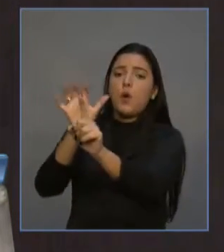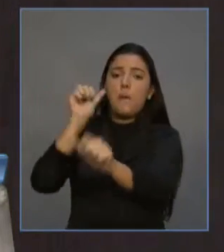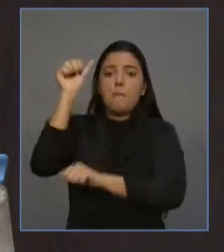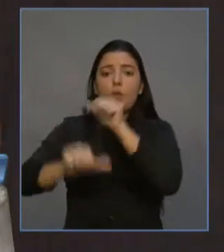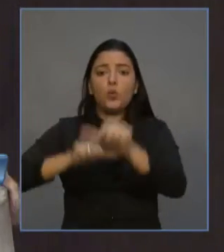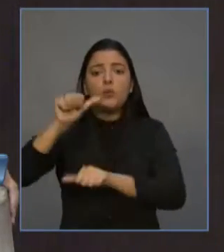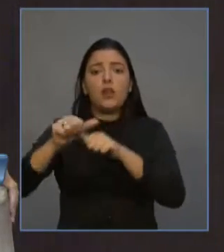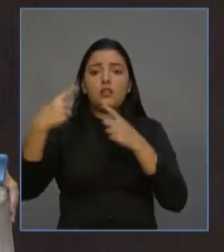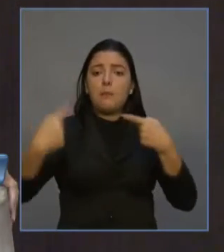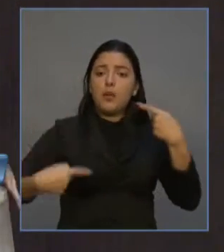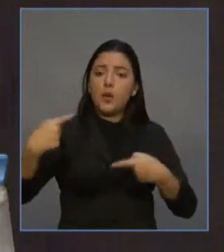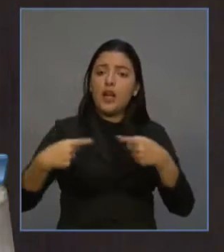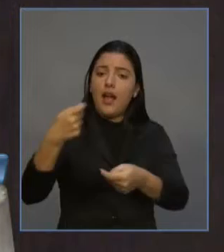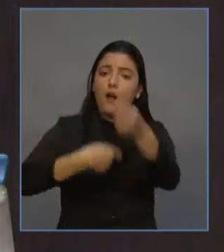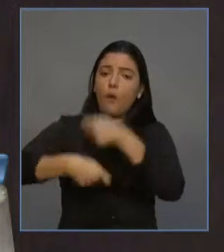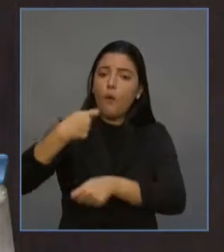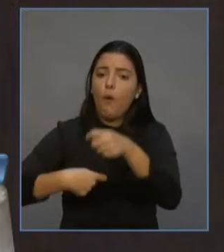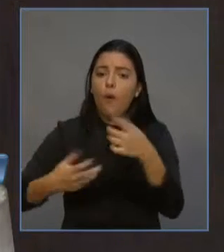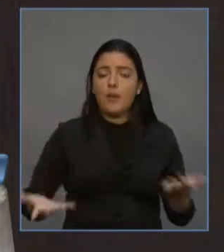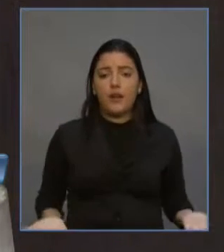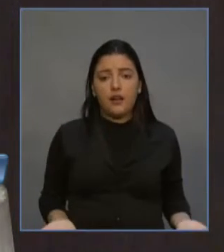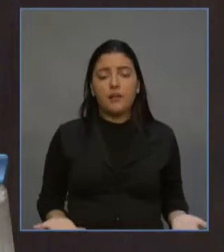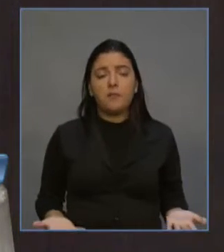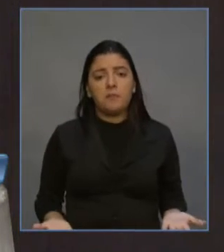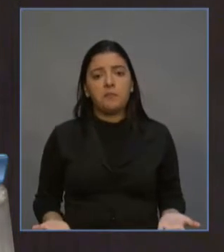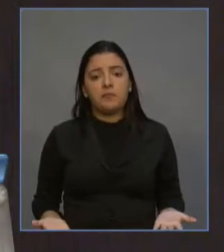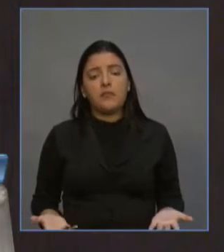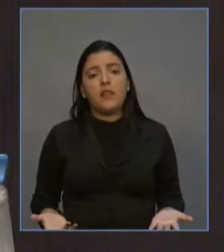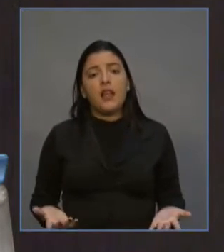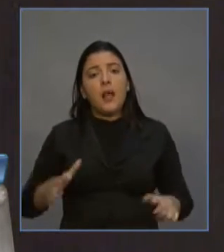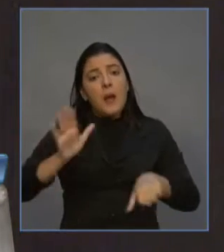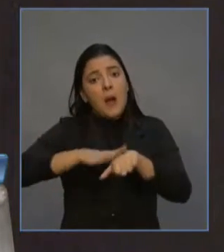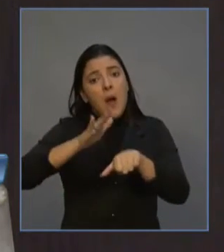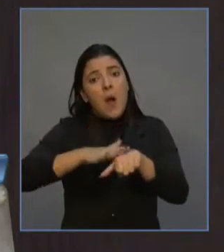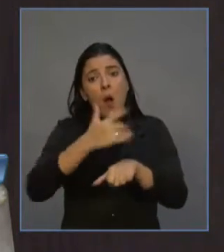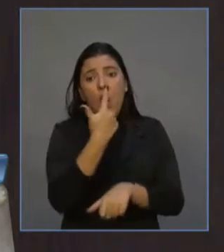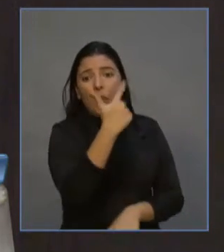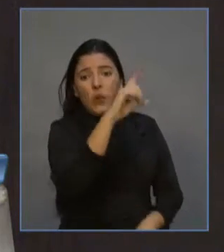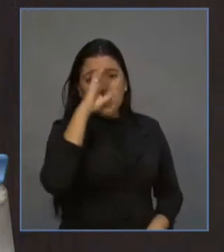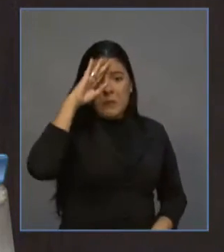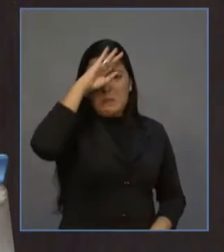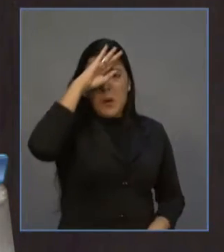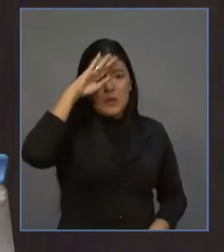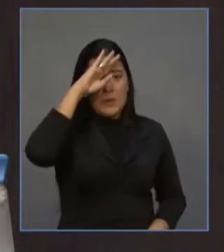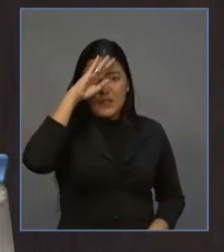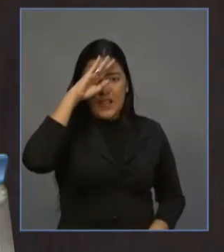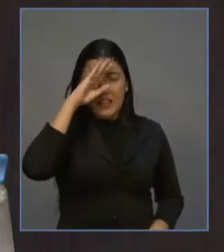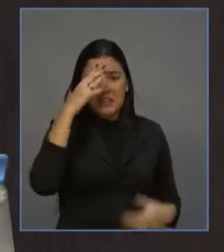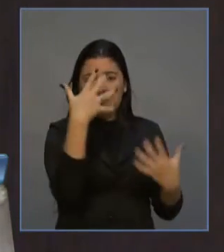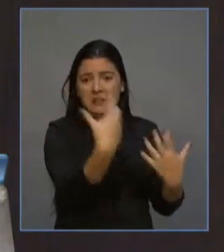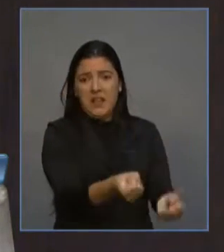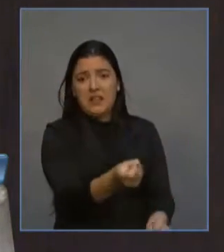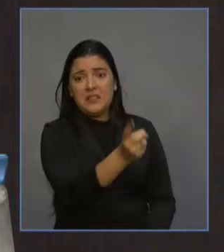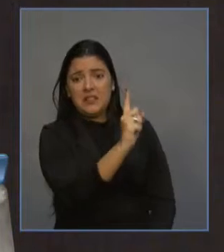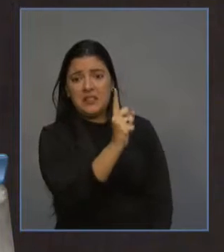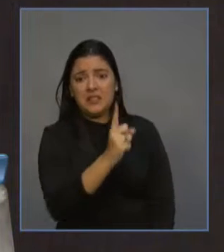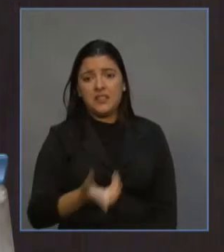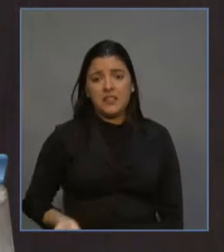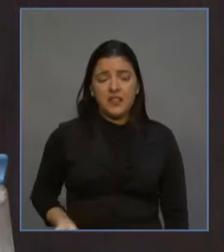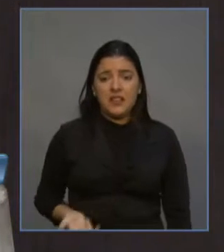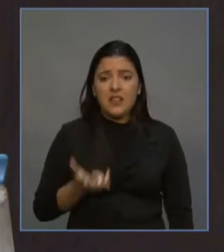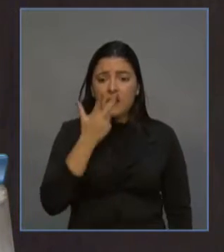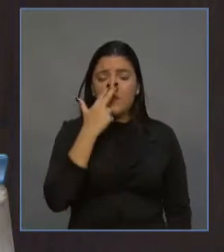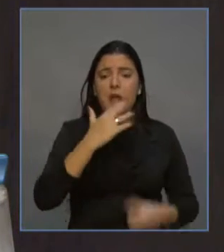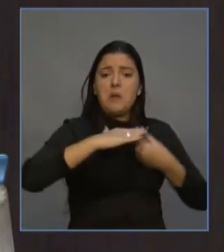alterações na política econômica, porque o populismo autoritário que está do outro lado, ele não vai nos permitir isso. Ele vai nos